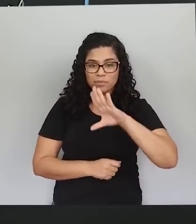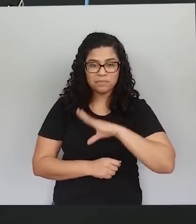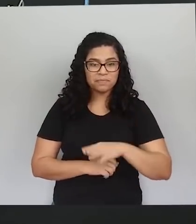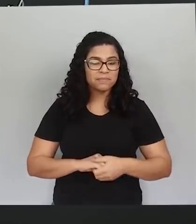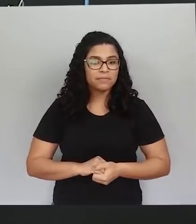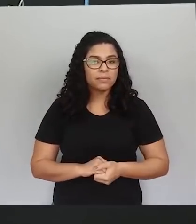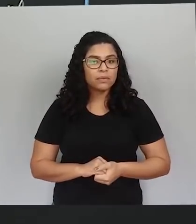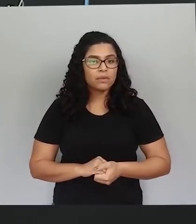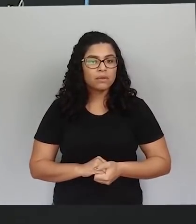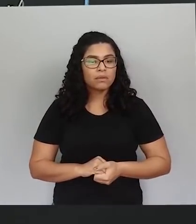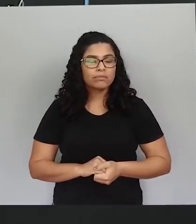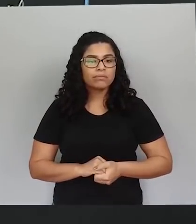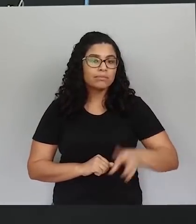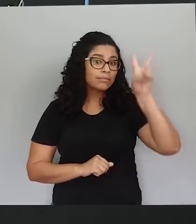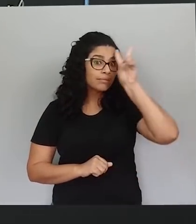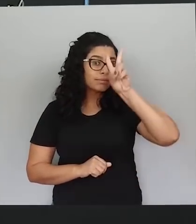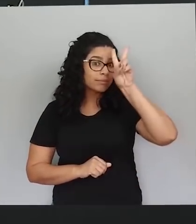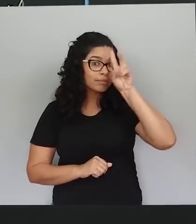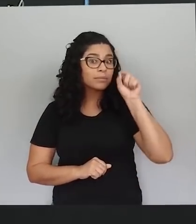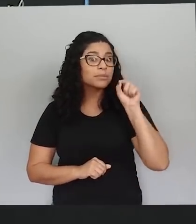Eu fiz a reabilitação,